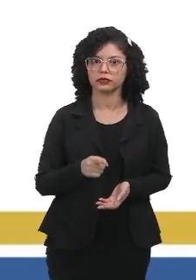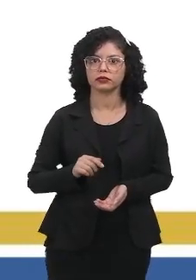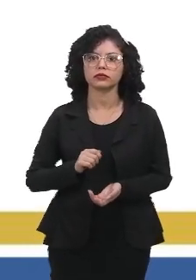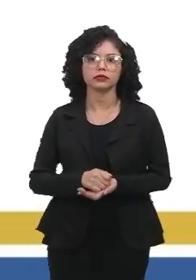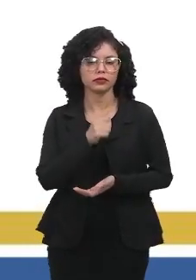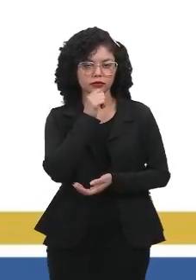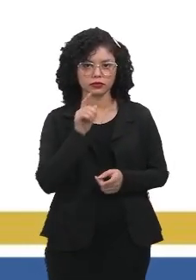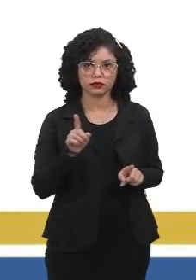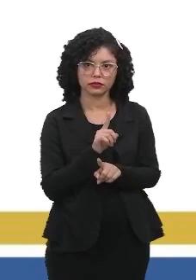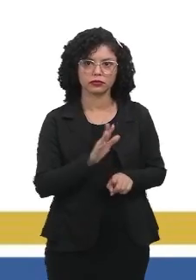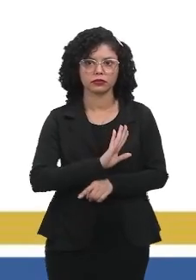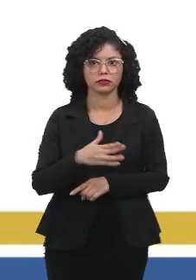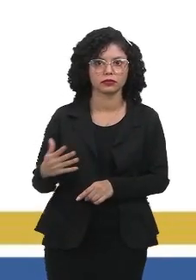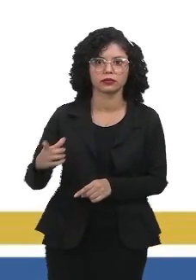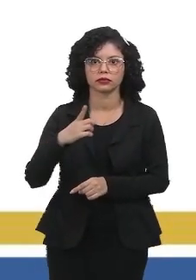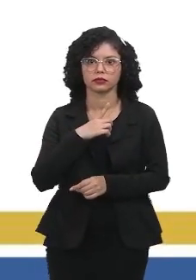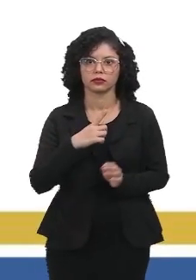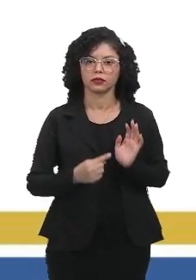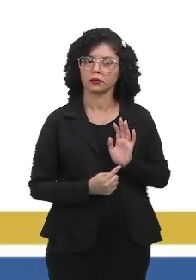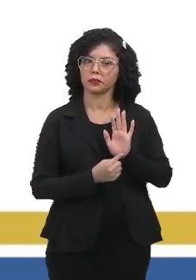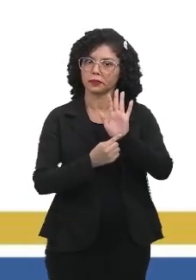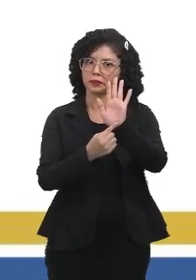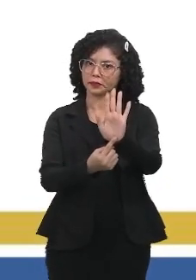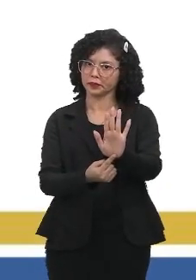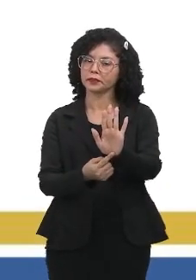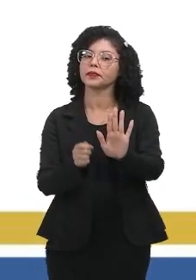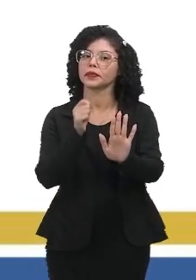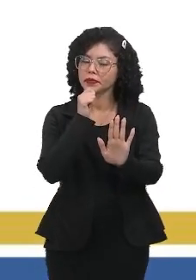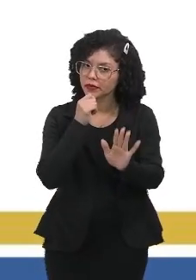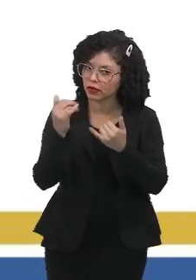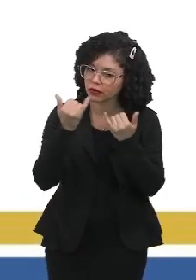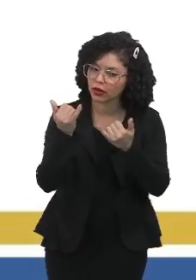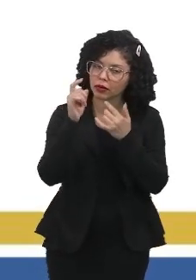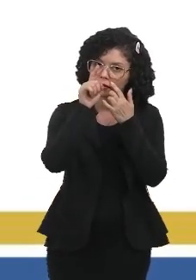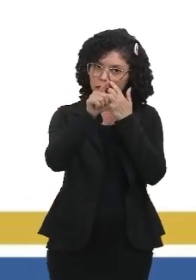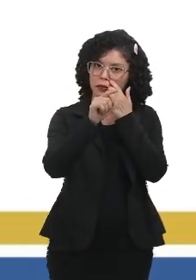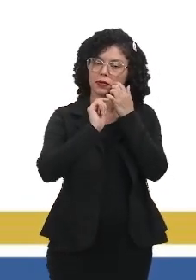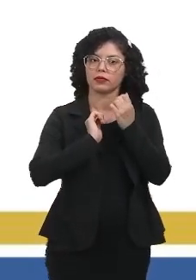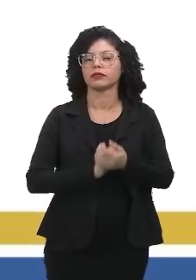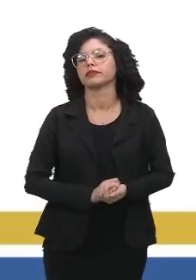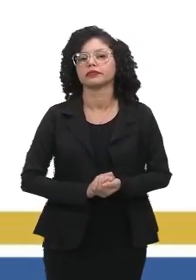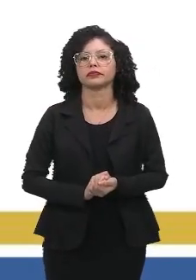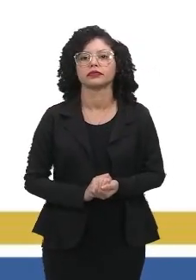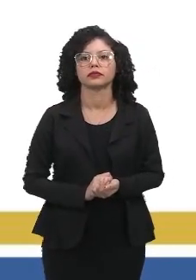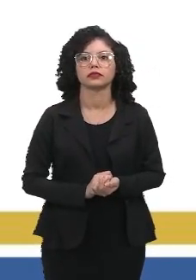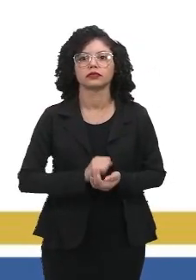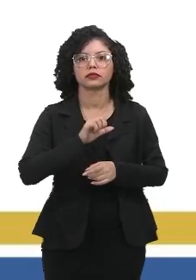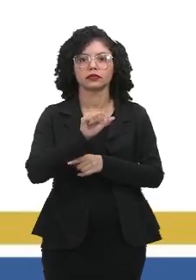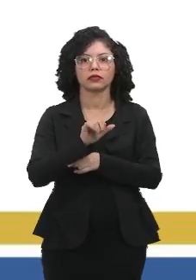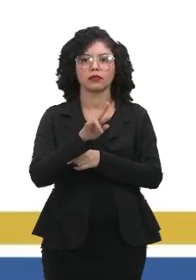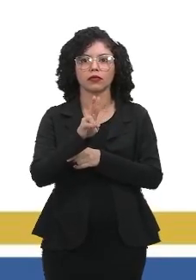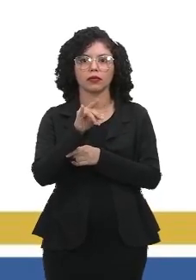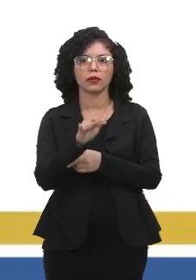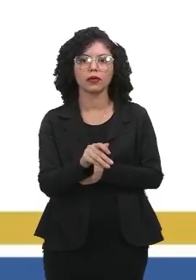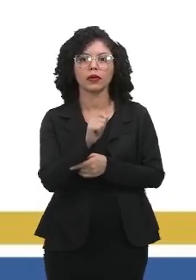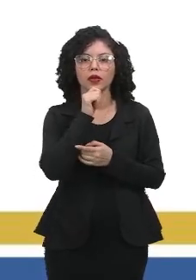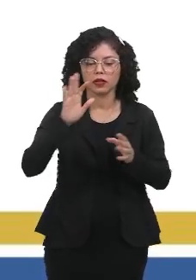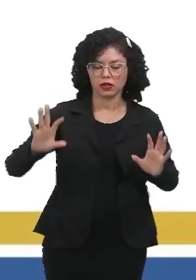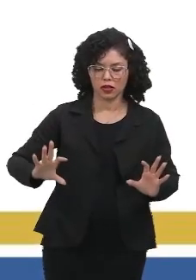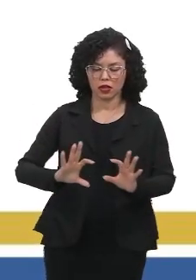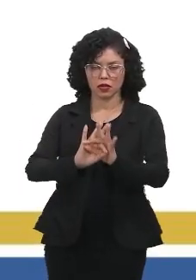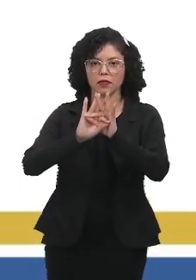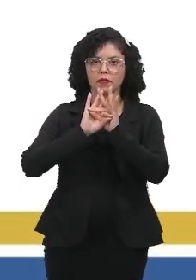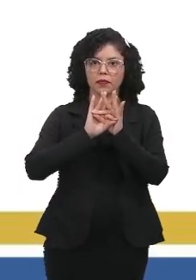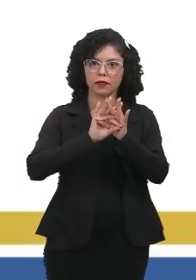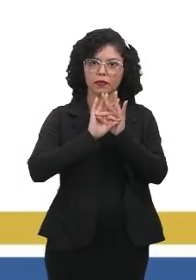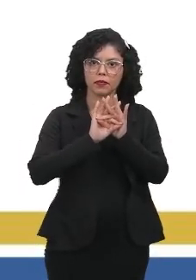ainda não quando as células são expostas a isso ainda é informação para vocês são expostas ao cianeto ele se liga